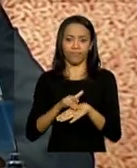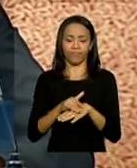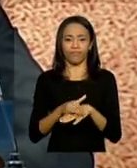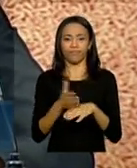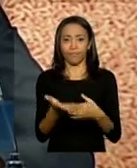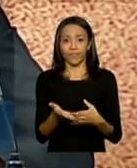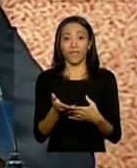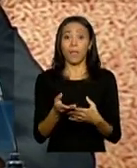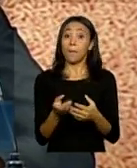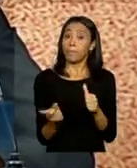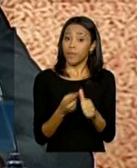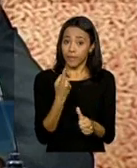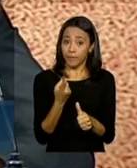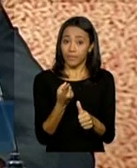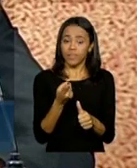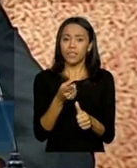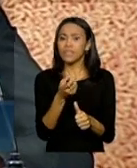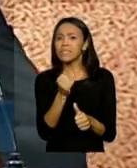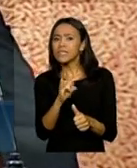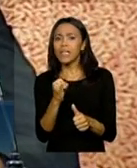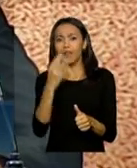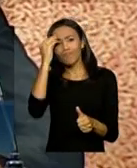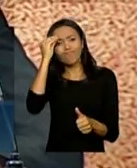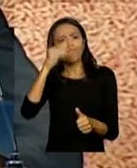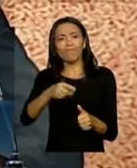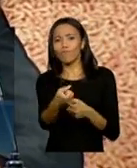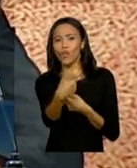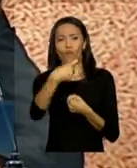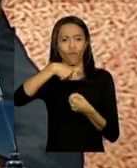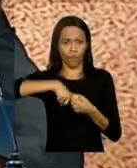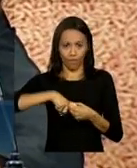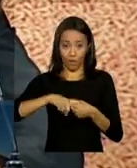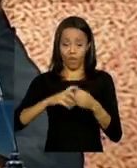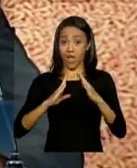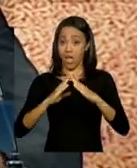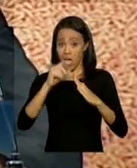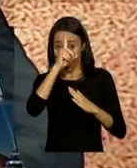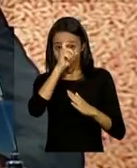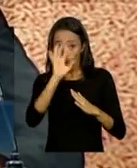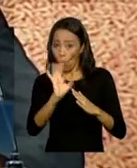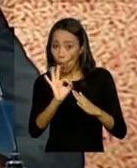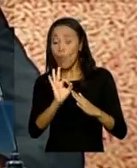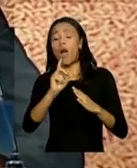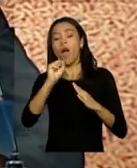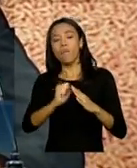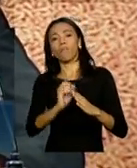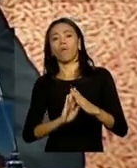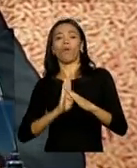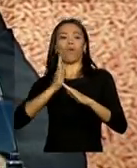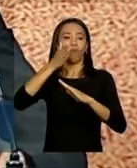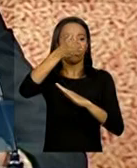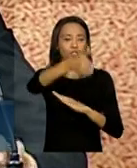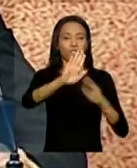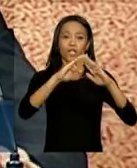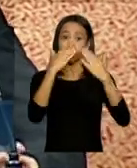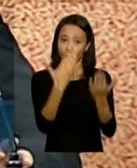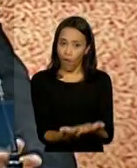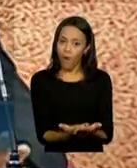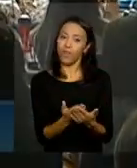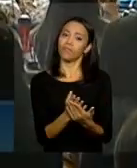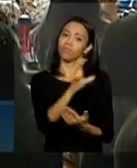saúde e em caso de que ele não venha nós possamos resgatá-lo nas escolas e assim atingindo altas coberturas